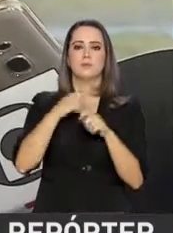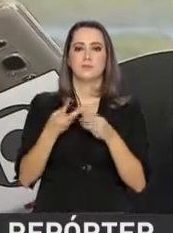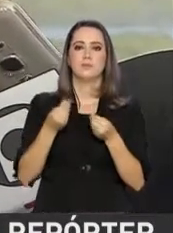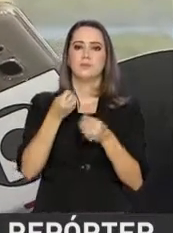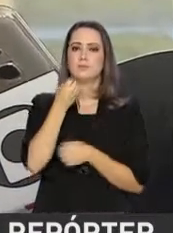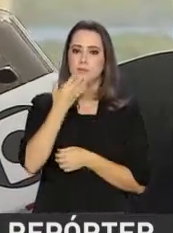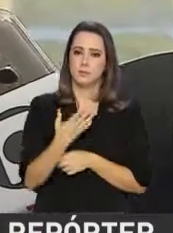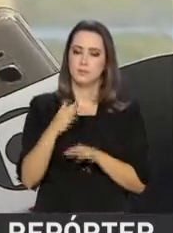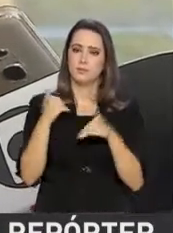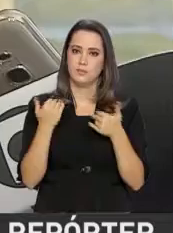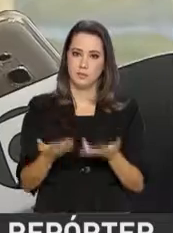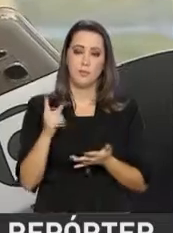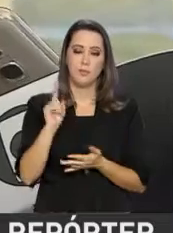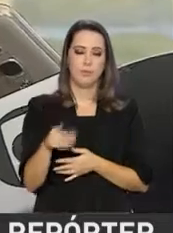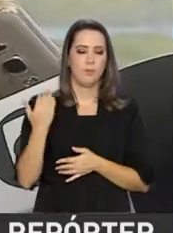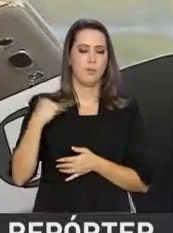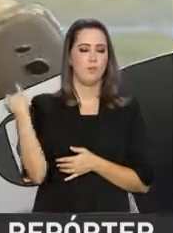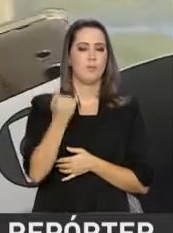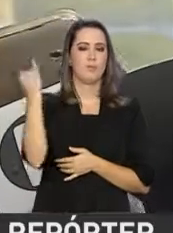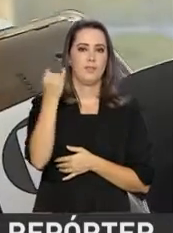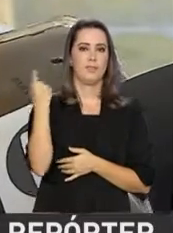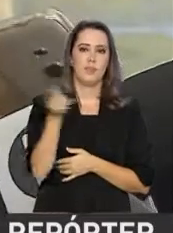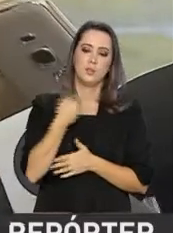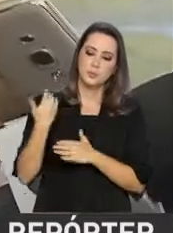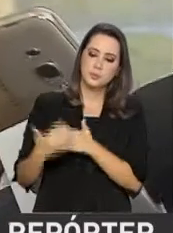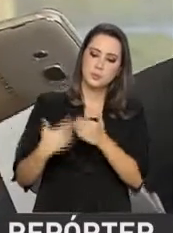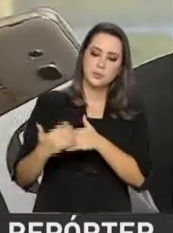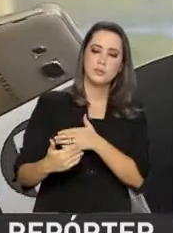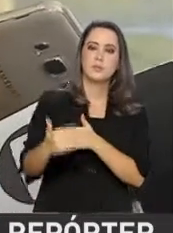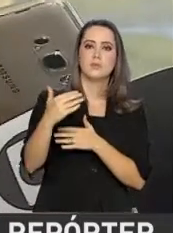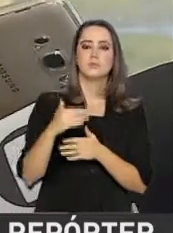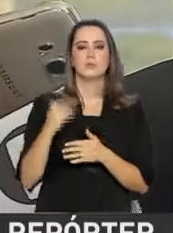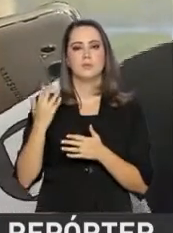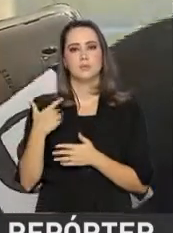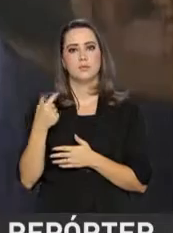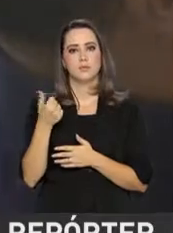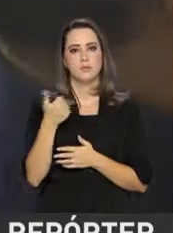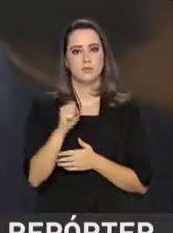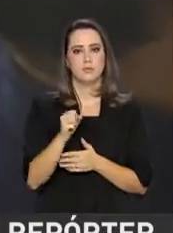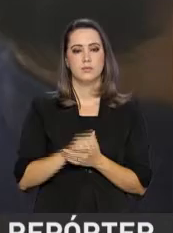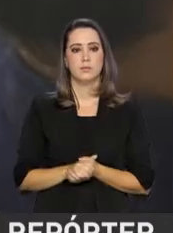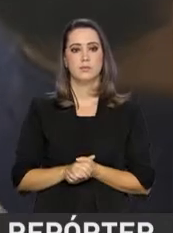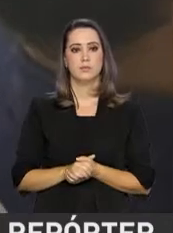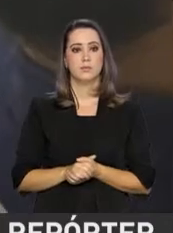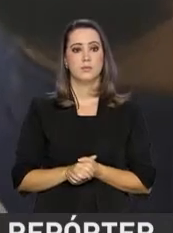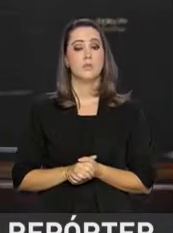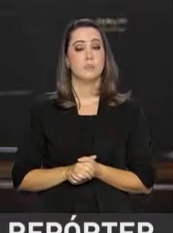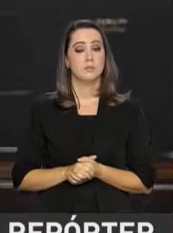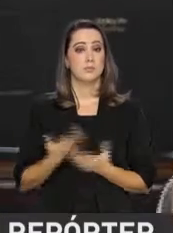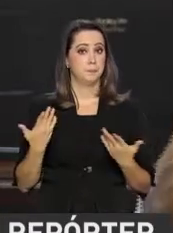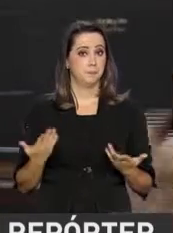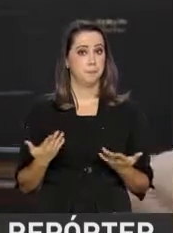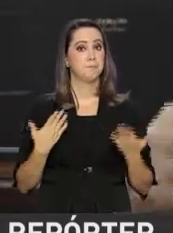sucesso e isso é o que é mais relevante e vamos prosseguir nessa linha em 2018. Com este raio-x da economia,